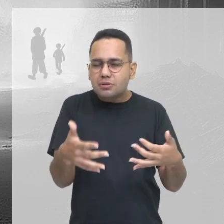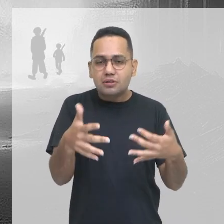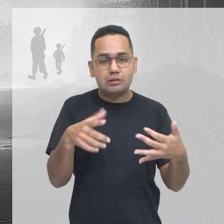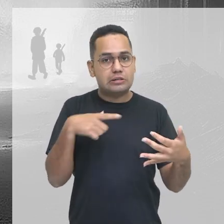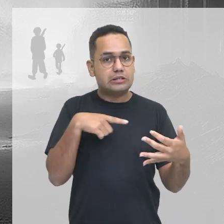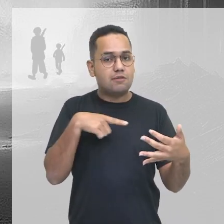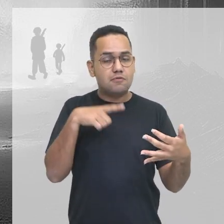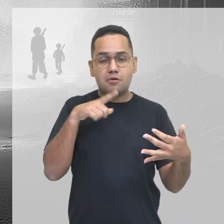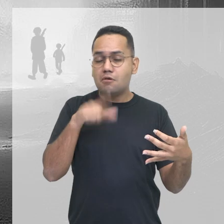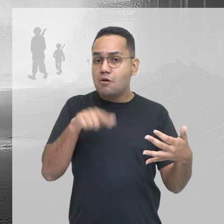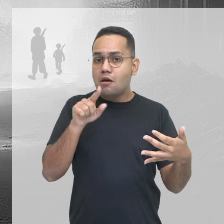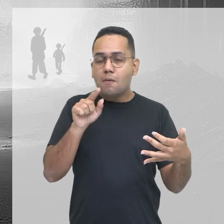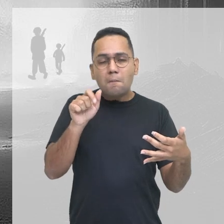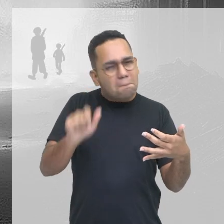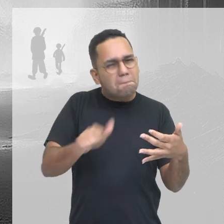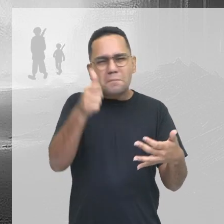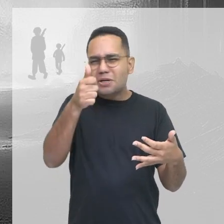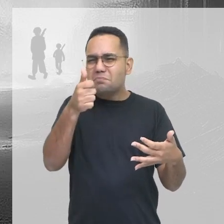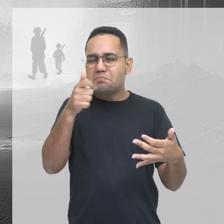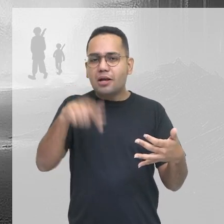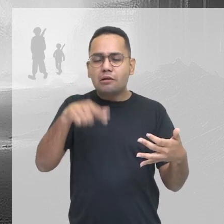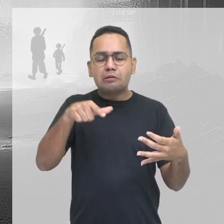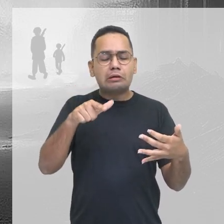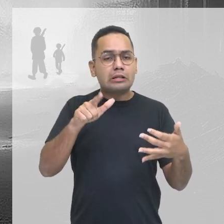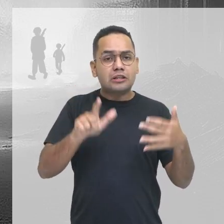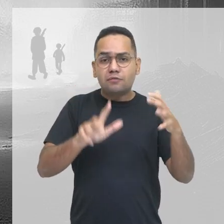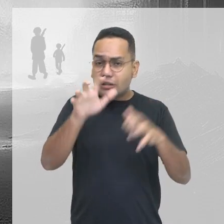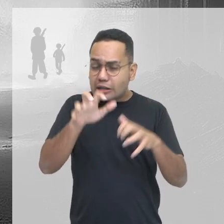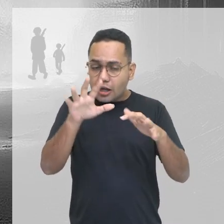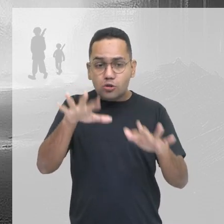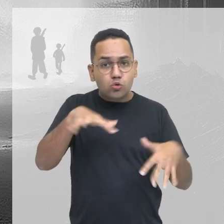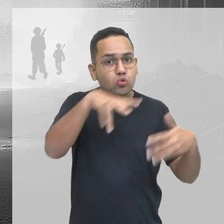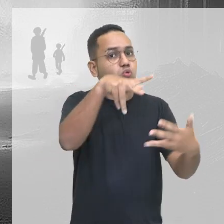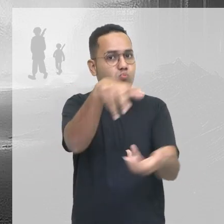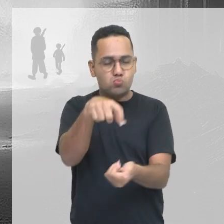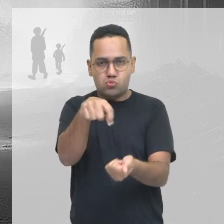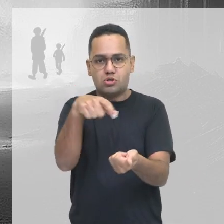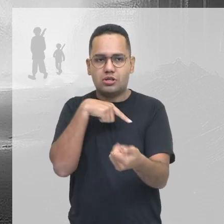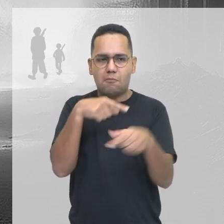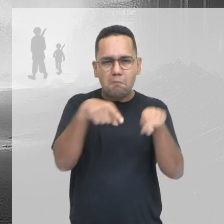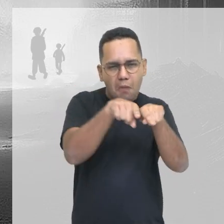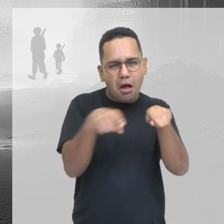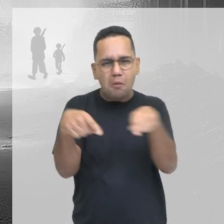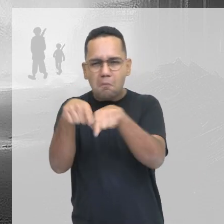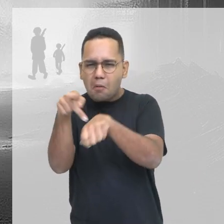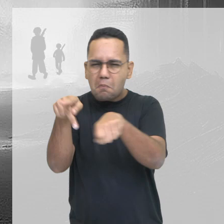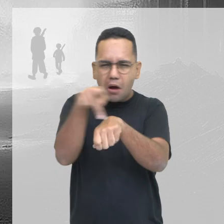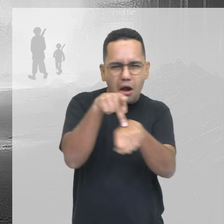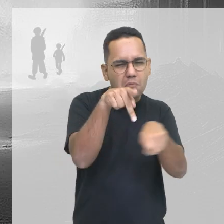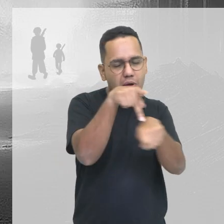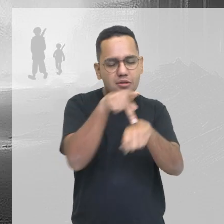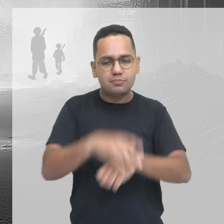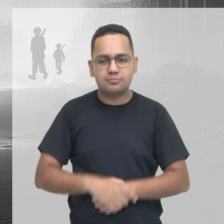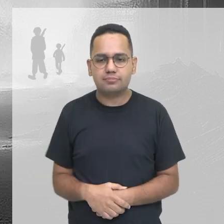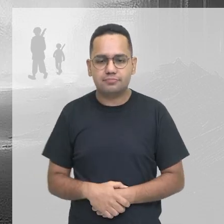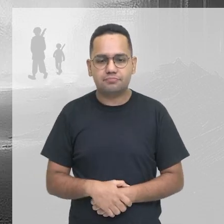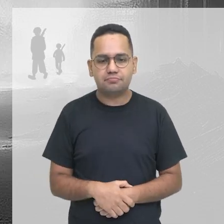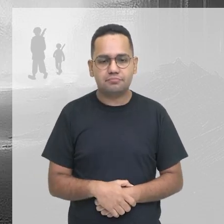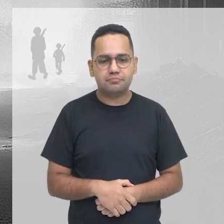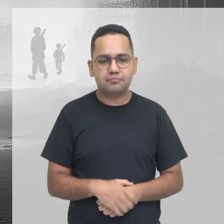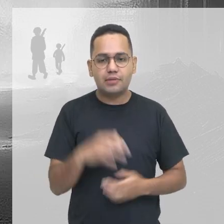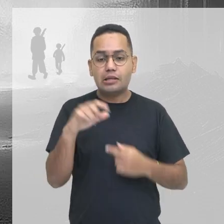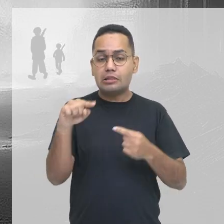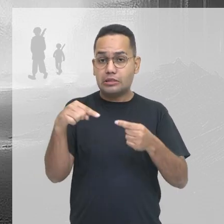o envolvimento em escala global. Ela ficou conhecida, a priori, como a Grande Guerra. Após a Segunda